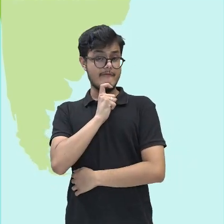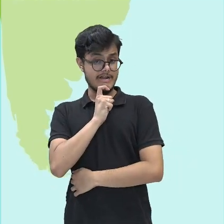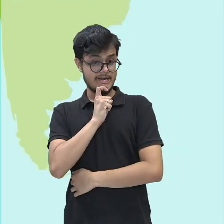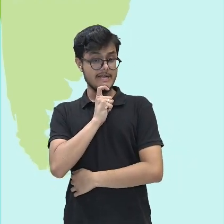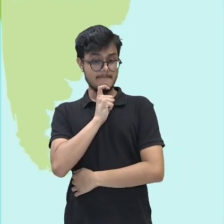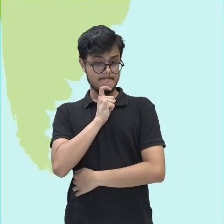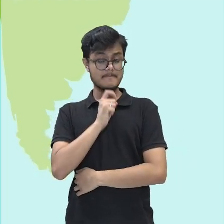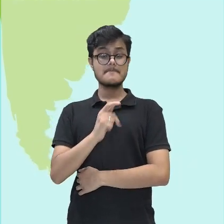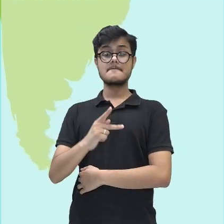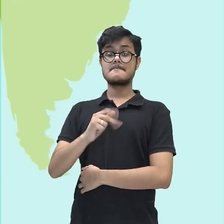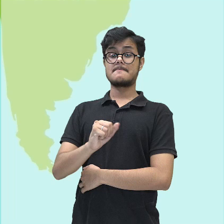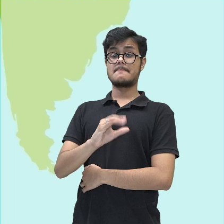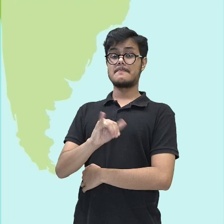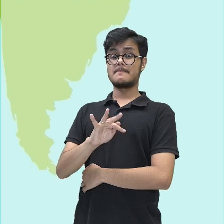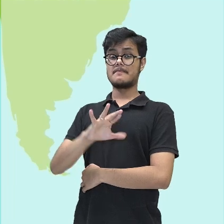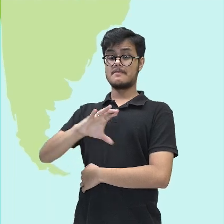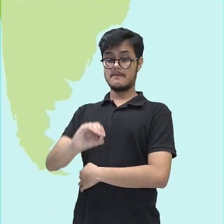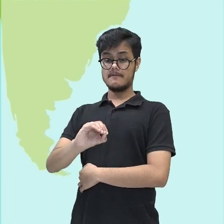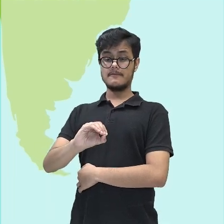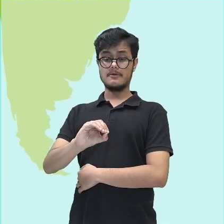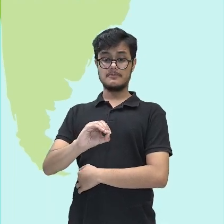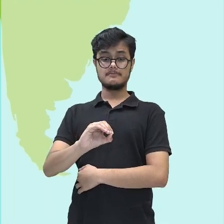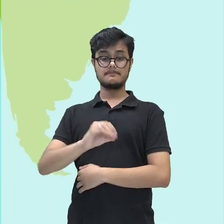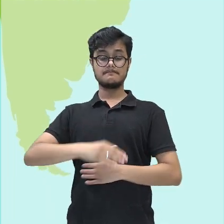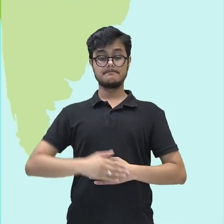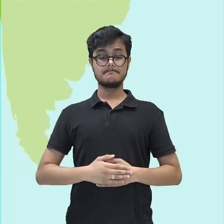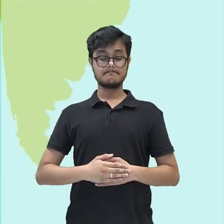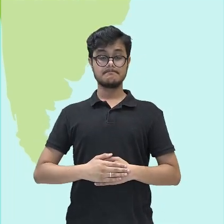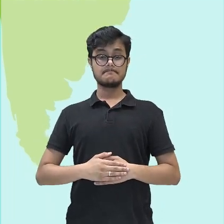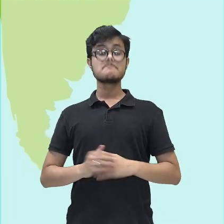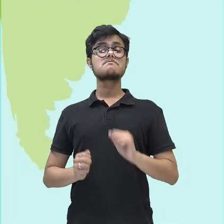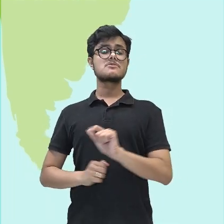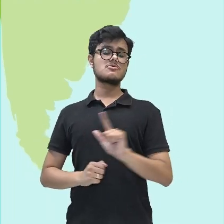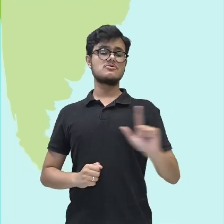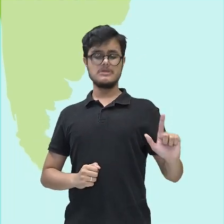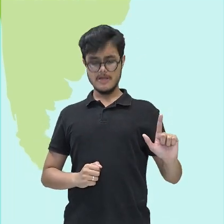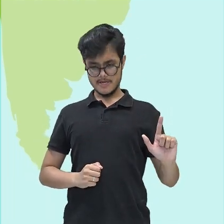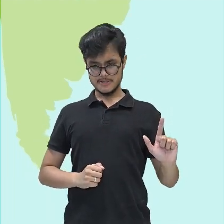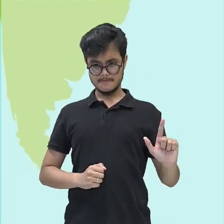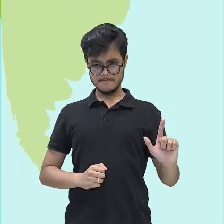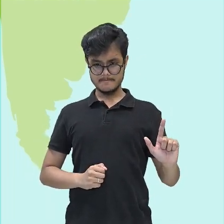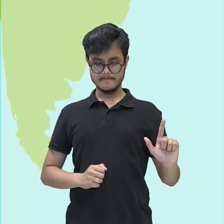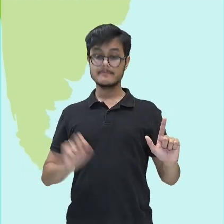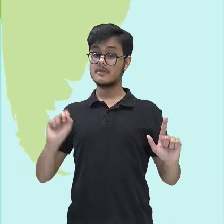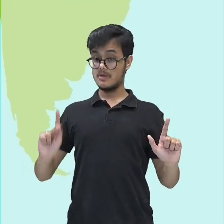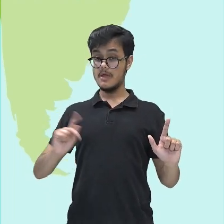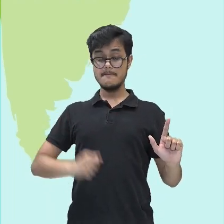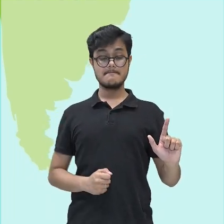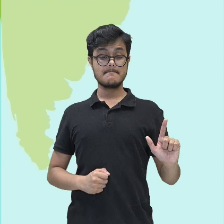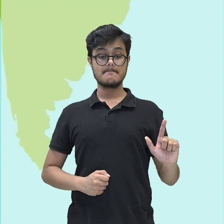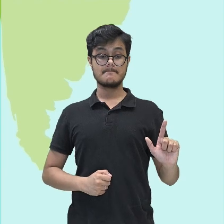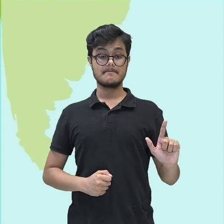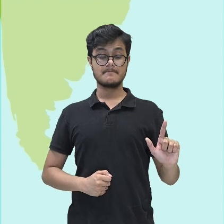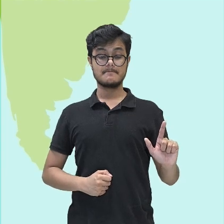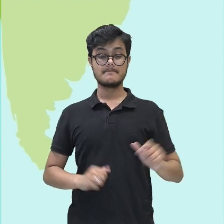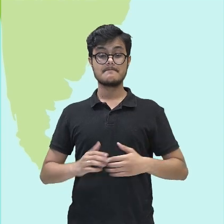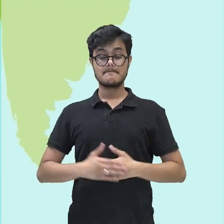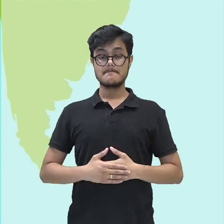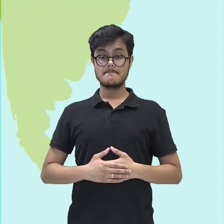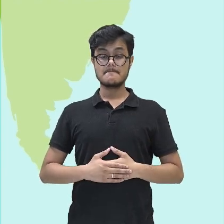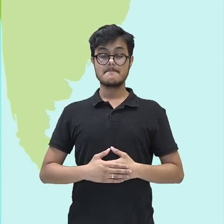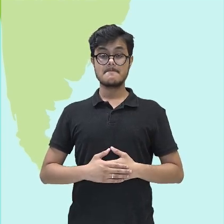Oceano Pacífico, na parte equatorial leste, próximo à costa oeste da América do Sul, e mais aquecidas no